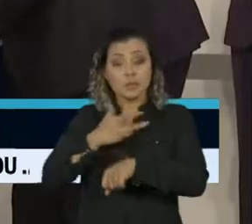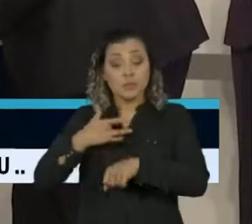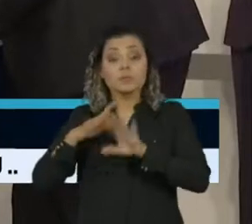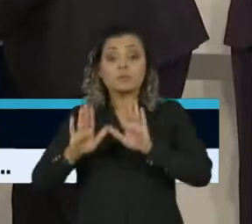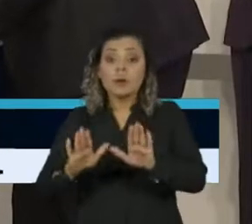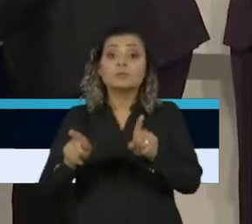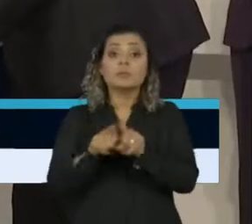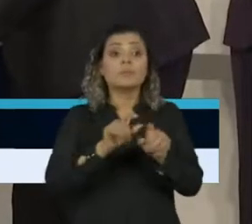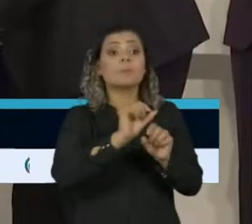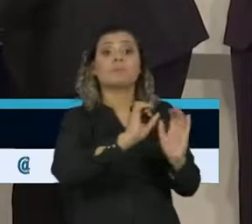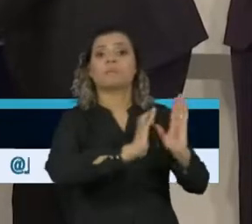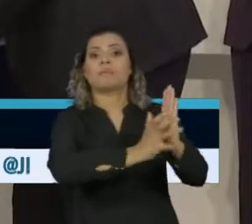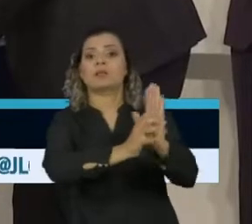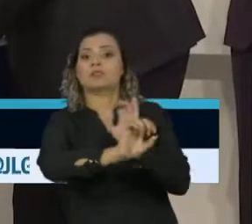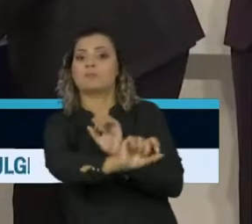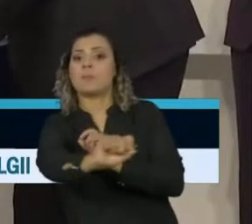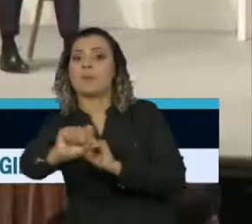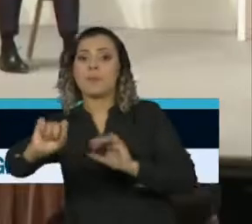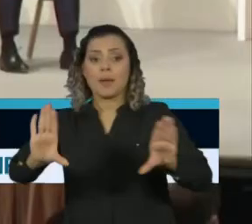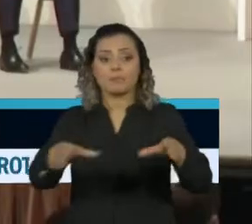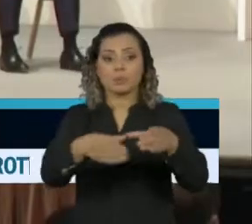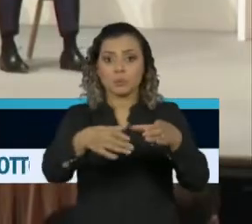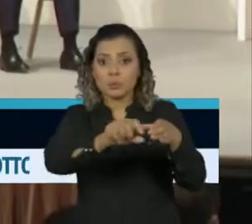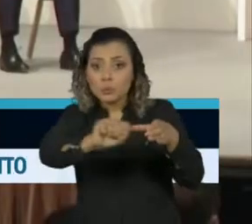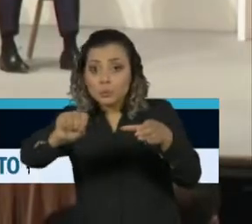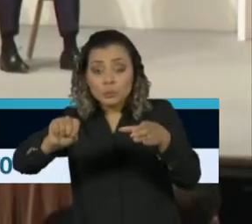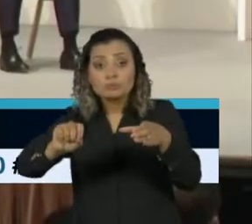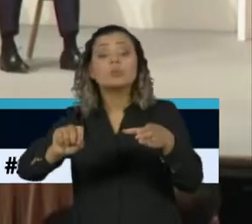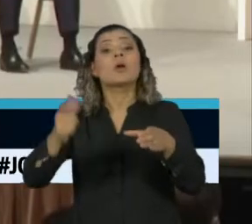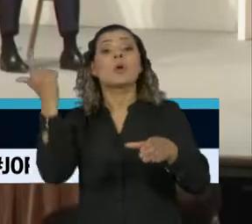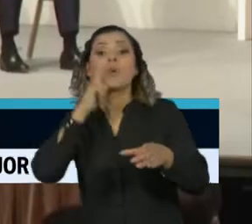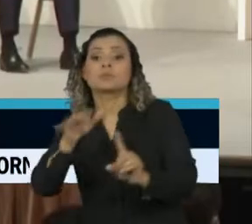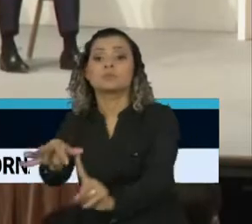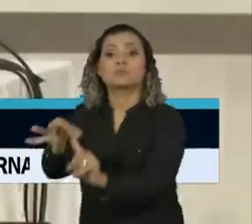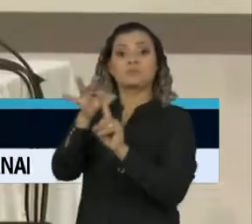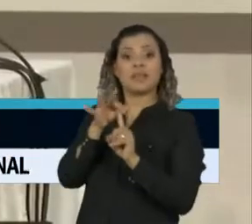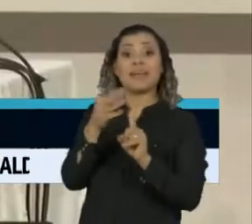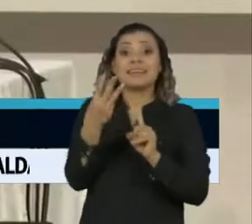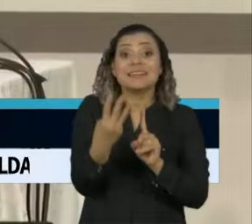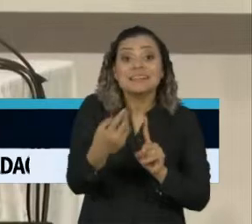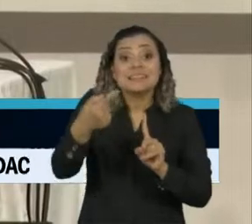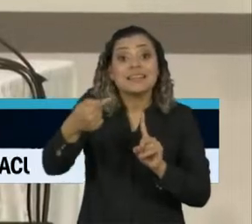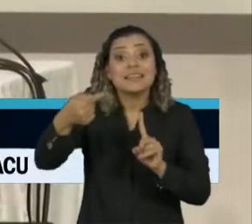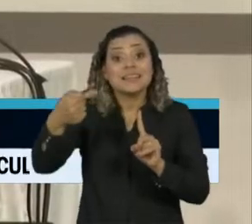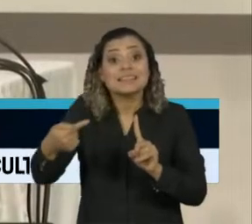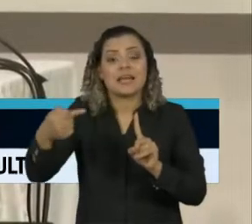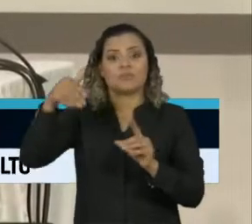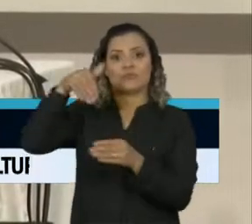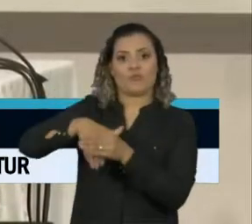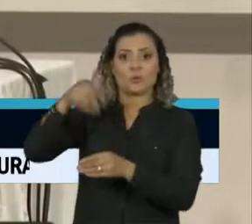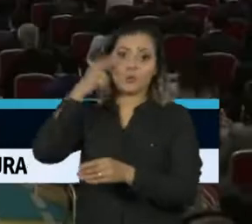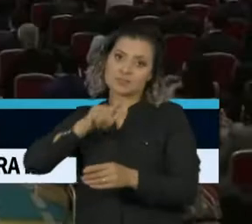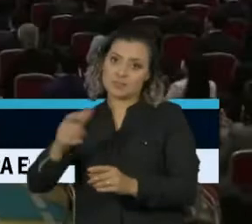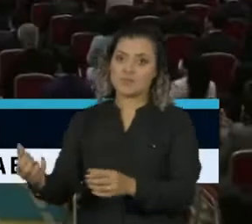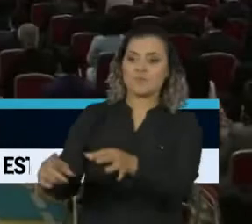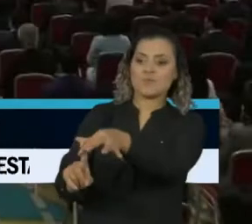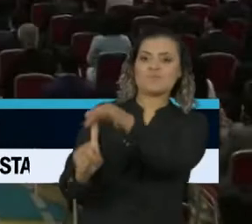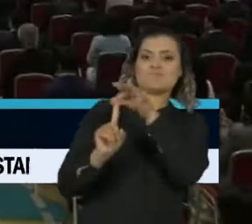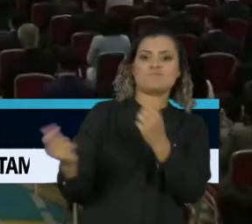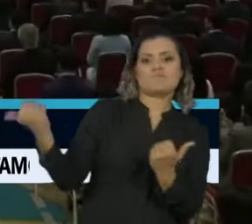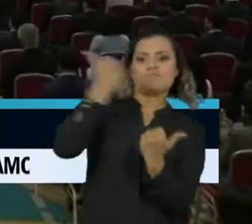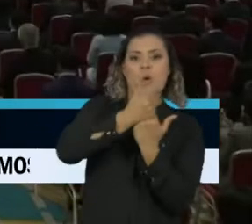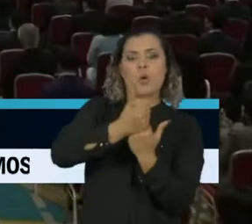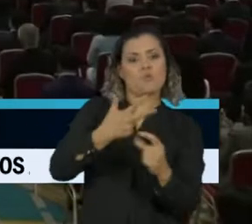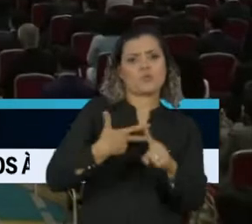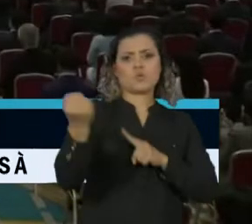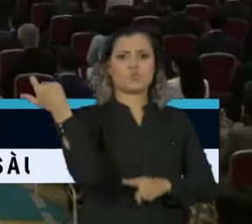pld de ambas as câmaras do Parlamento suga conquistou 377 votos garantindo uma